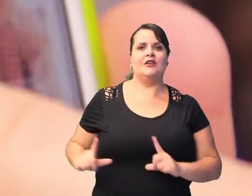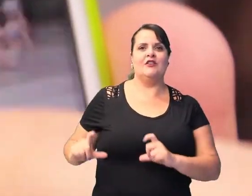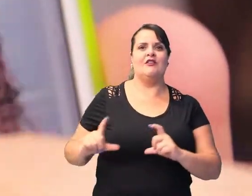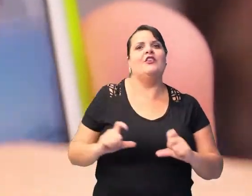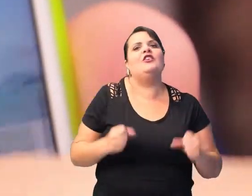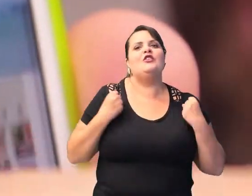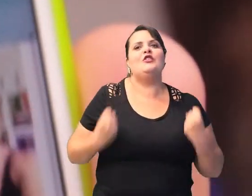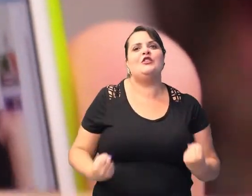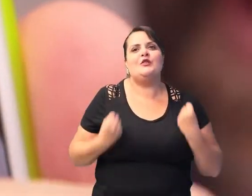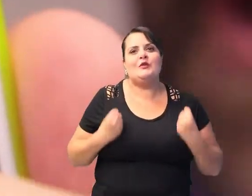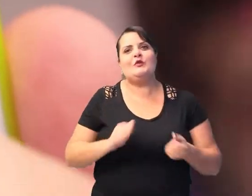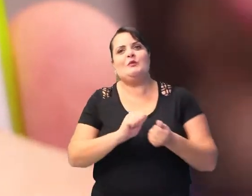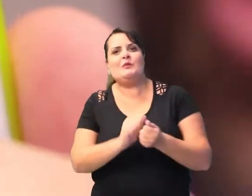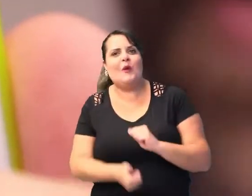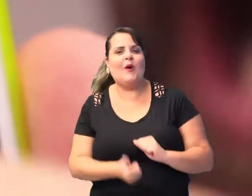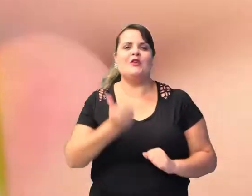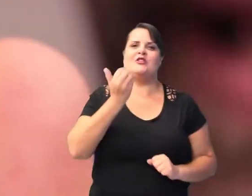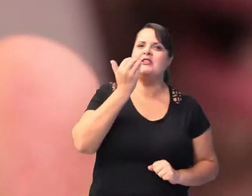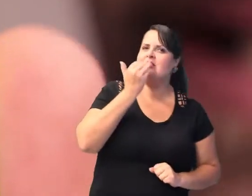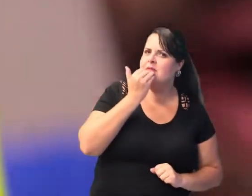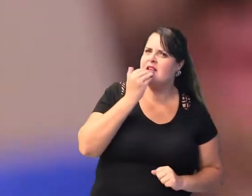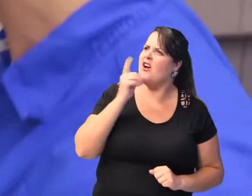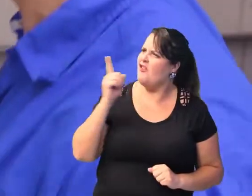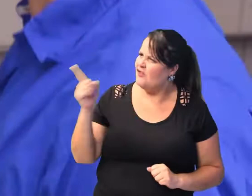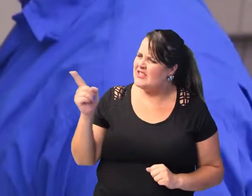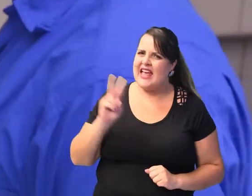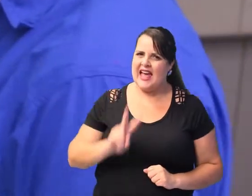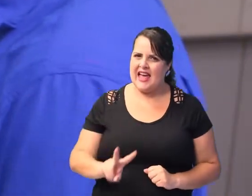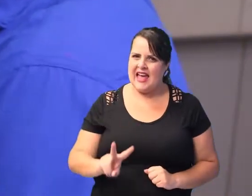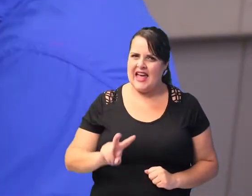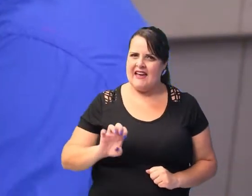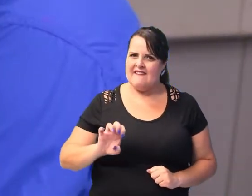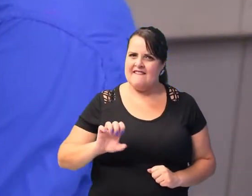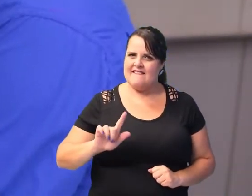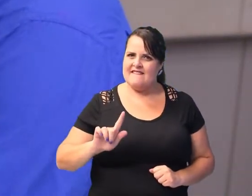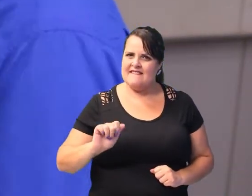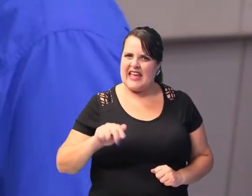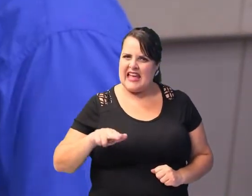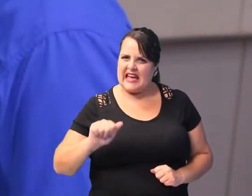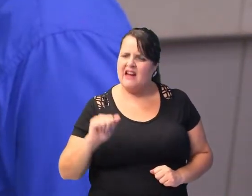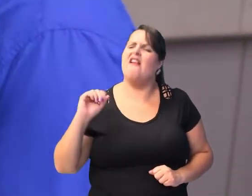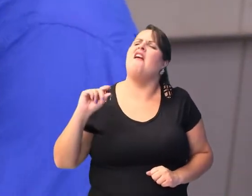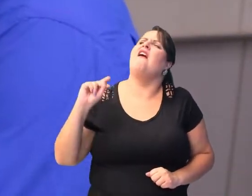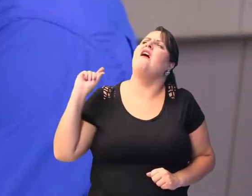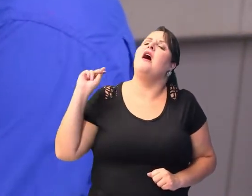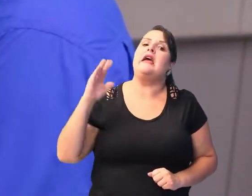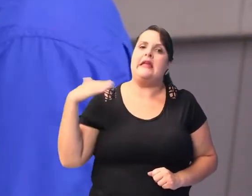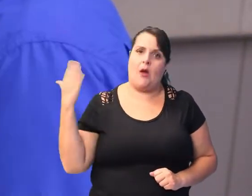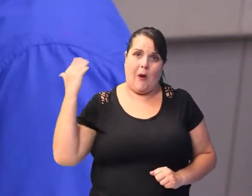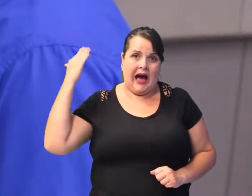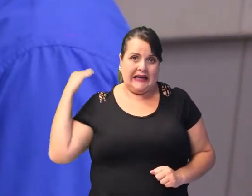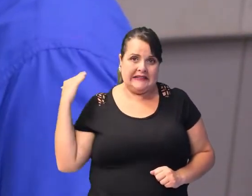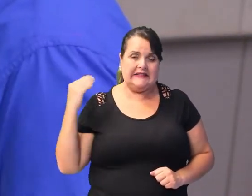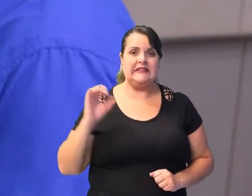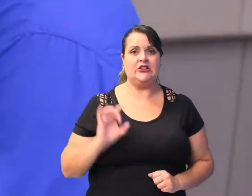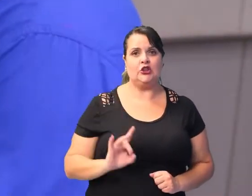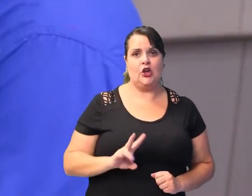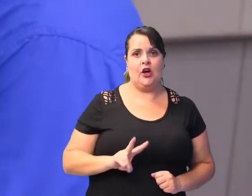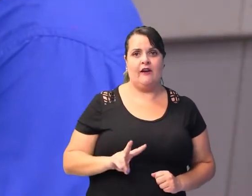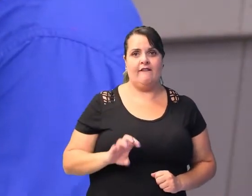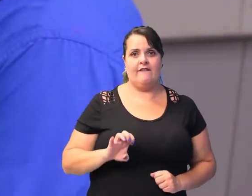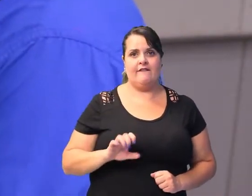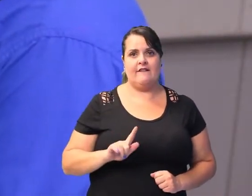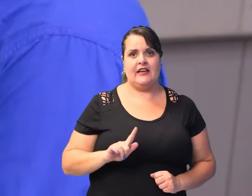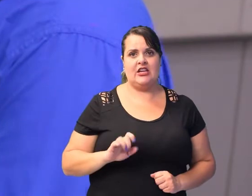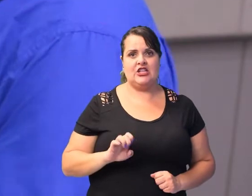esporte que ela ama tem também sobre a alimentação para servir ganso e gana desde quando o vegetariano sete anos a mãe e